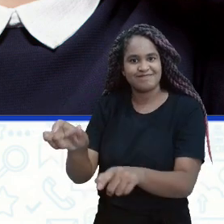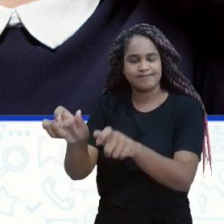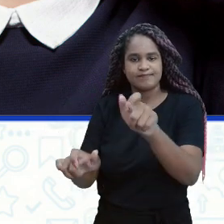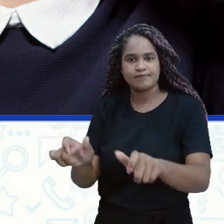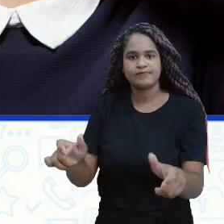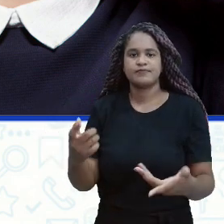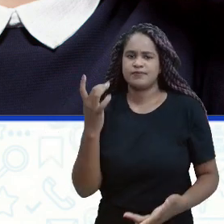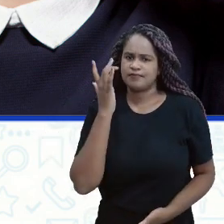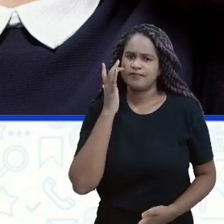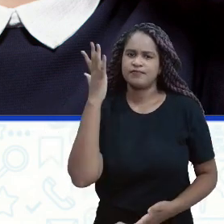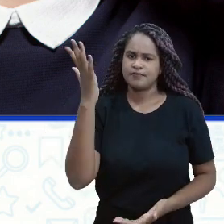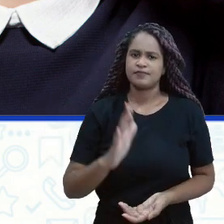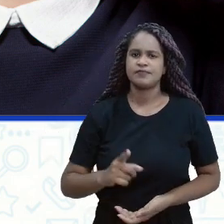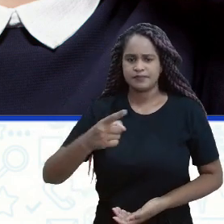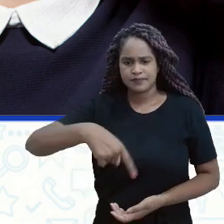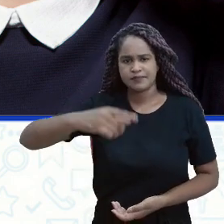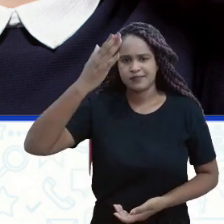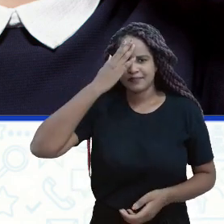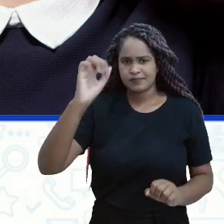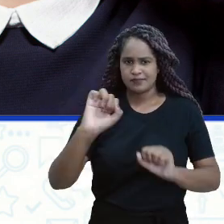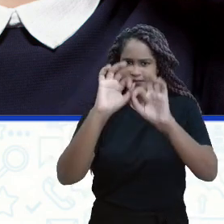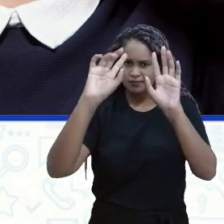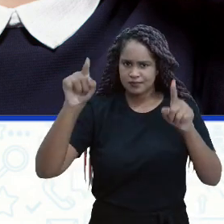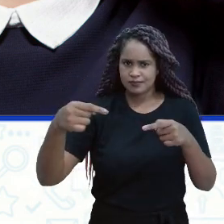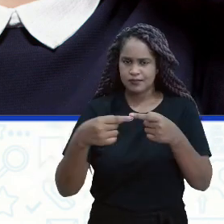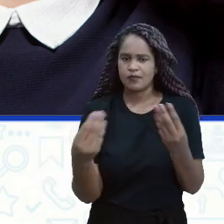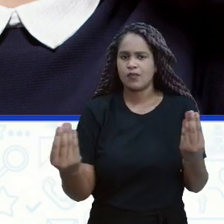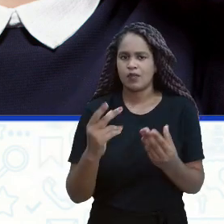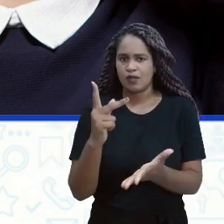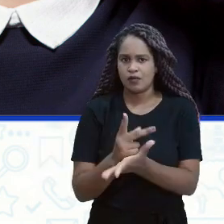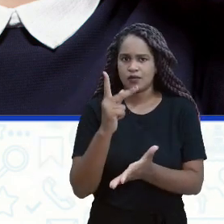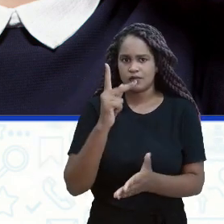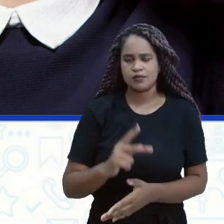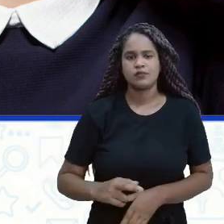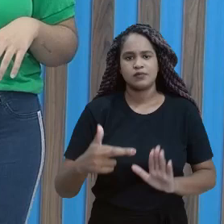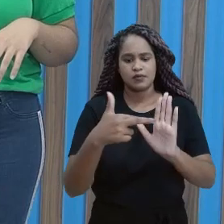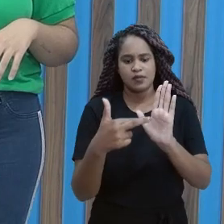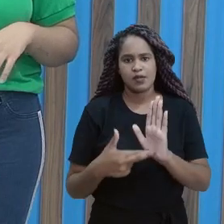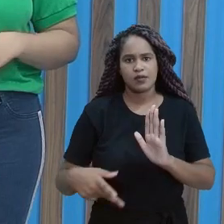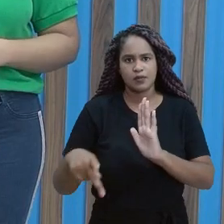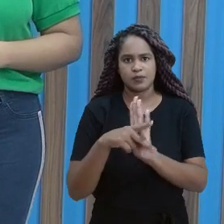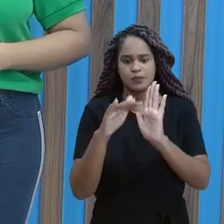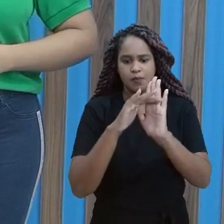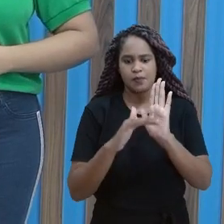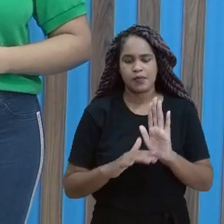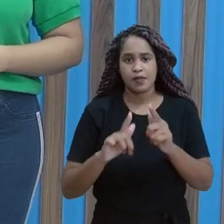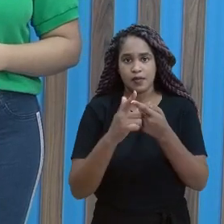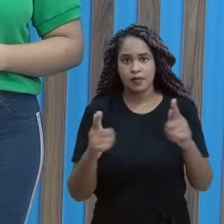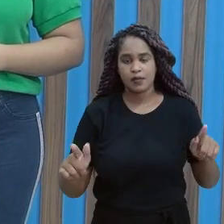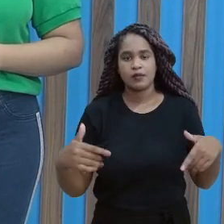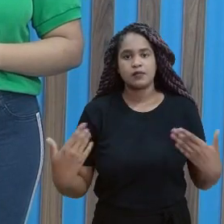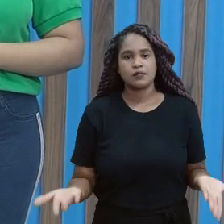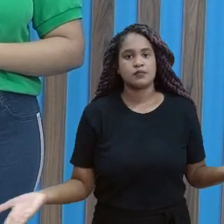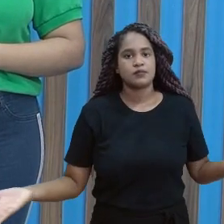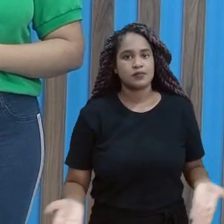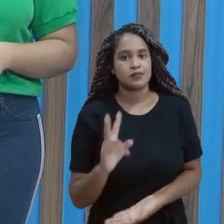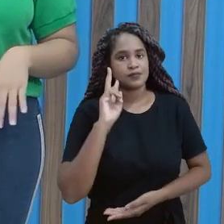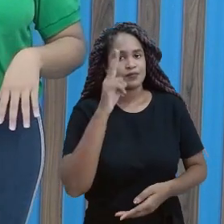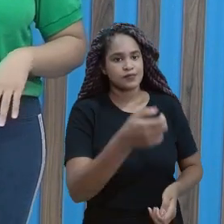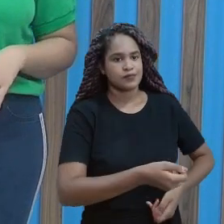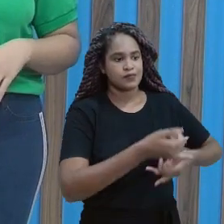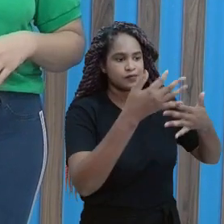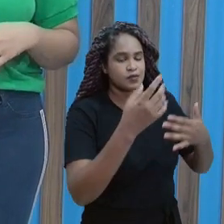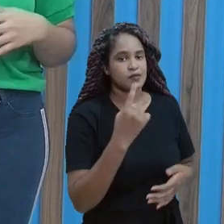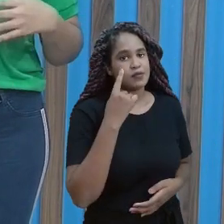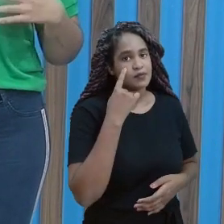gente? Ó, facinho para vocês entenderem como funcionam as regras gramaticais, tá certo? Eu vou dar um pulinho lá no chat para